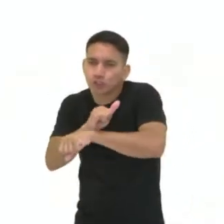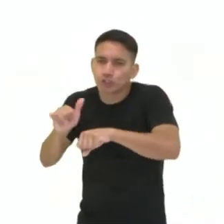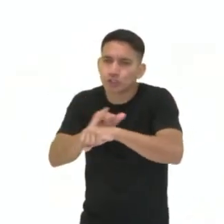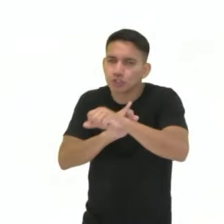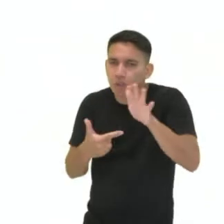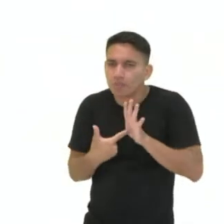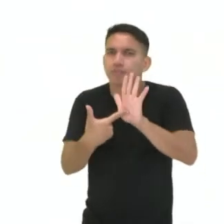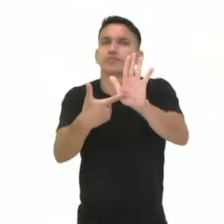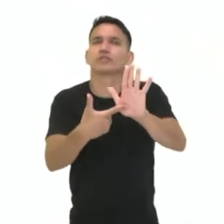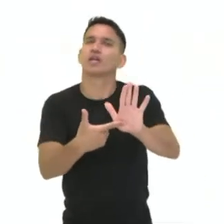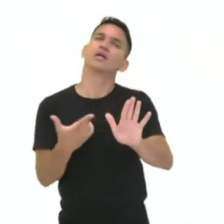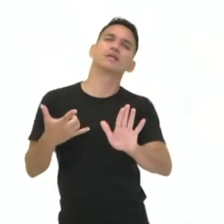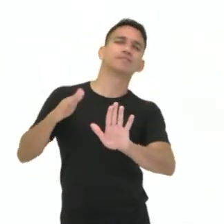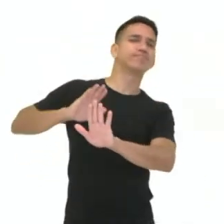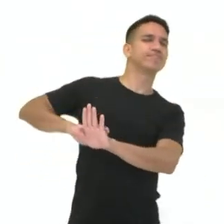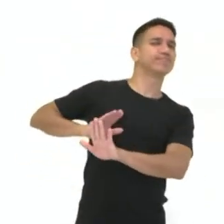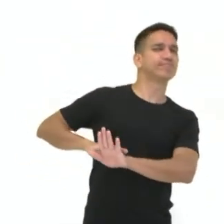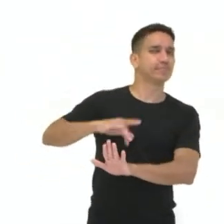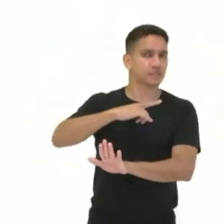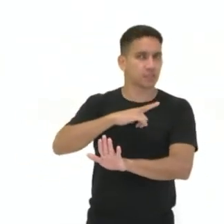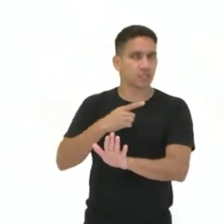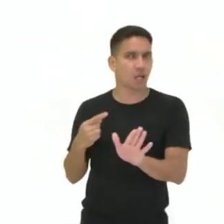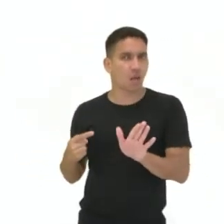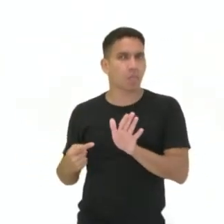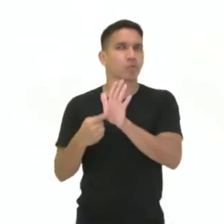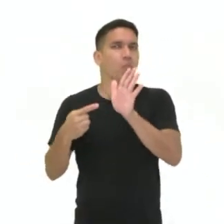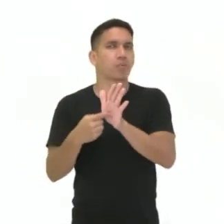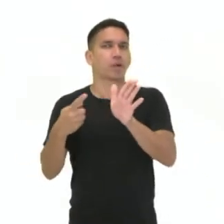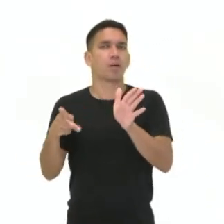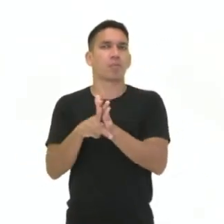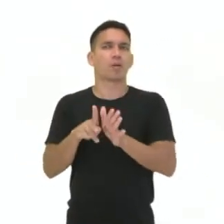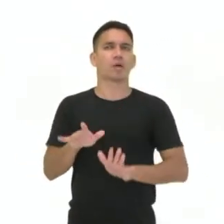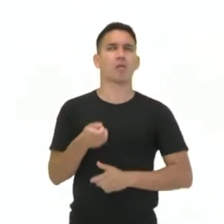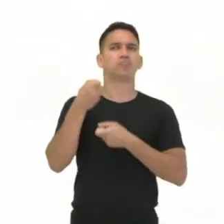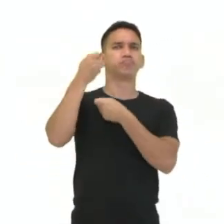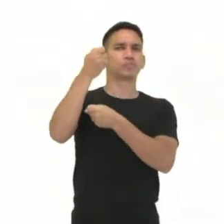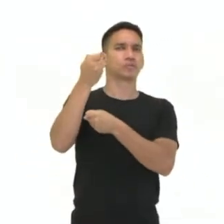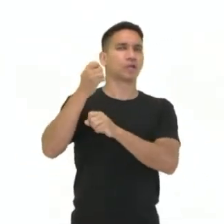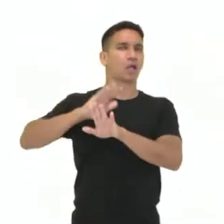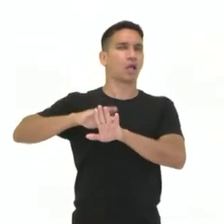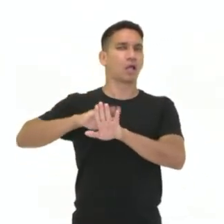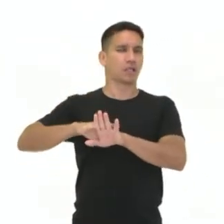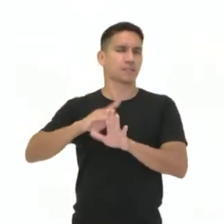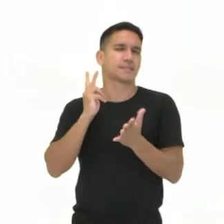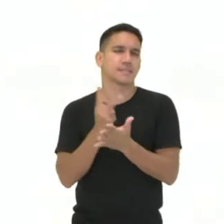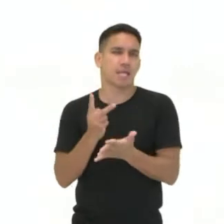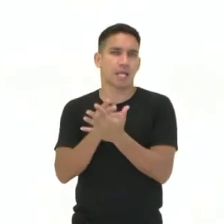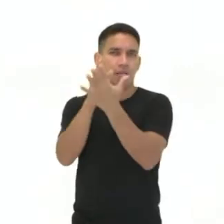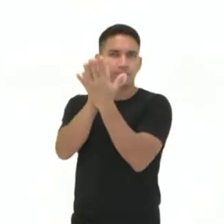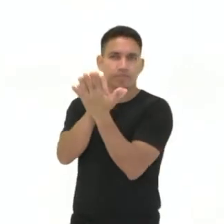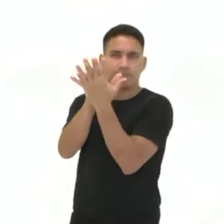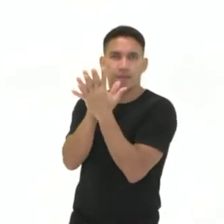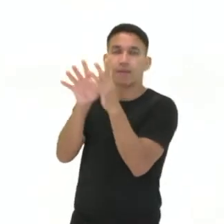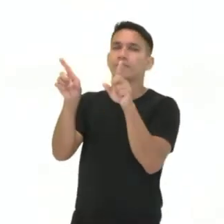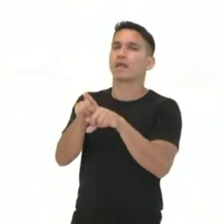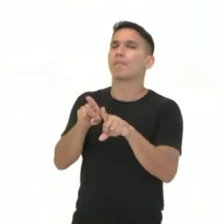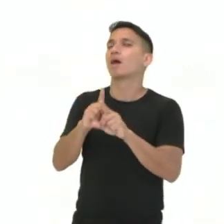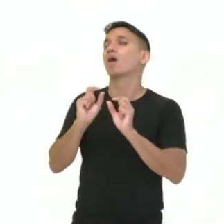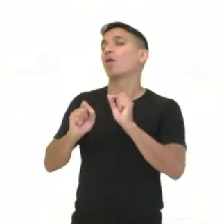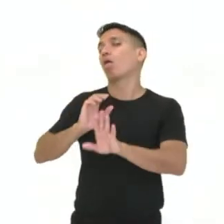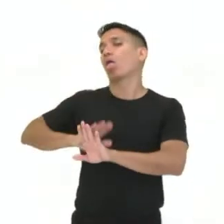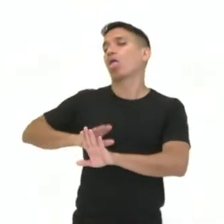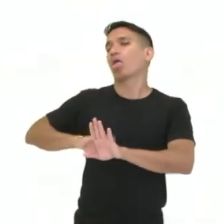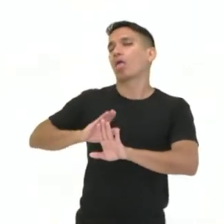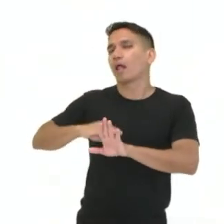suas ideias, compondo músicas de protesto, sempre com duplo sentido e mensagens veladas, como forma